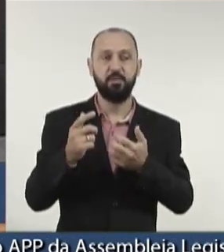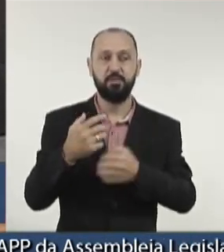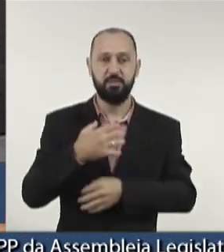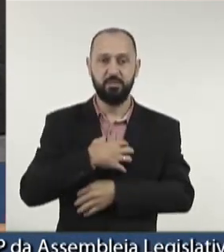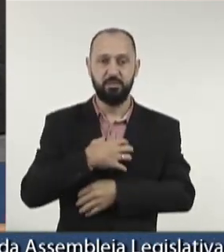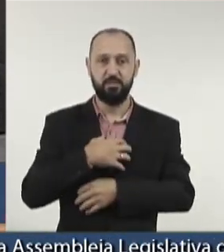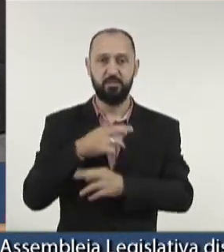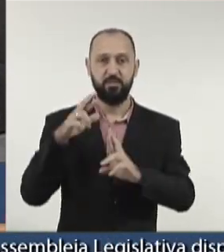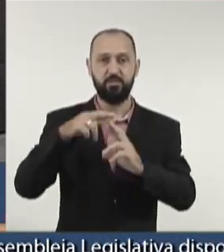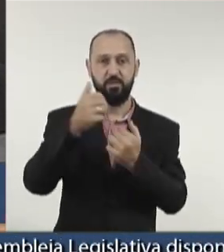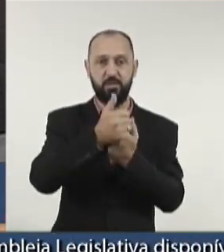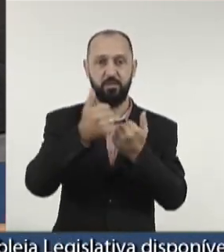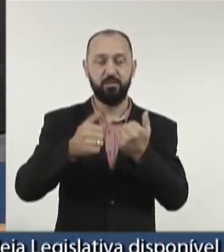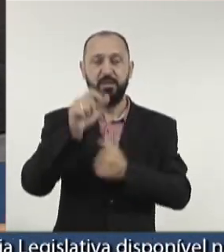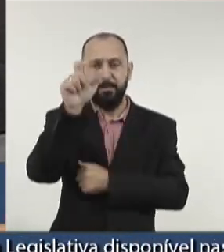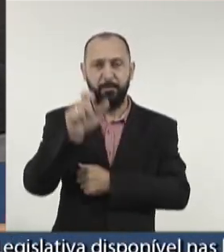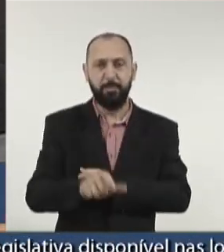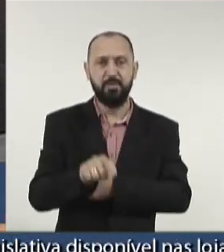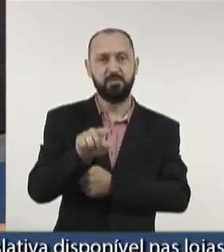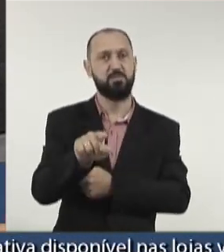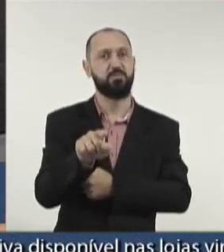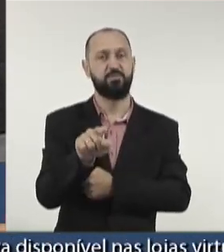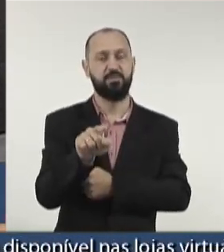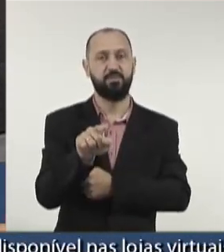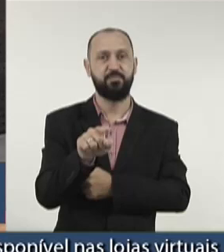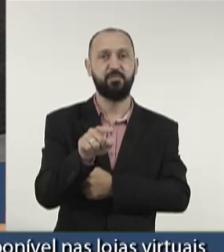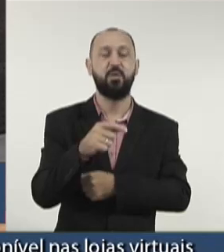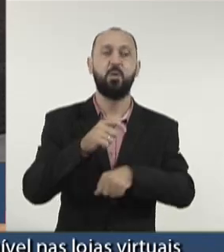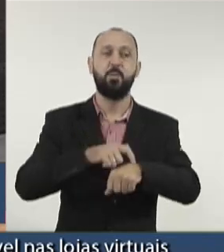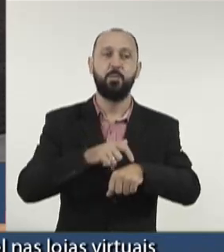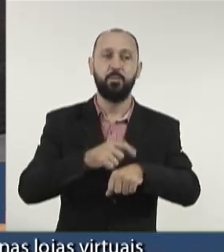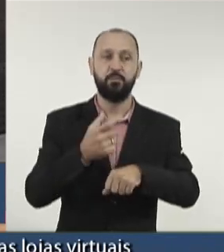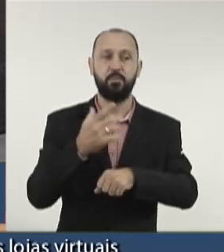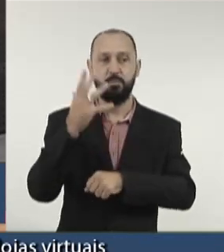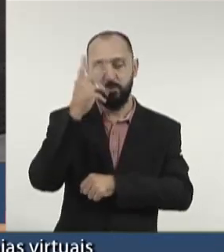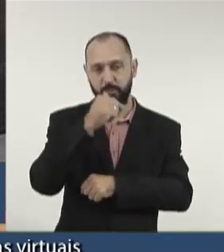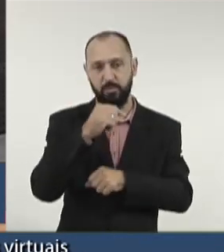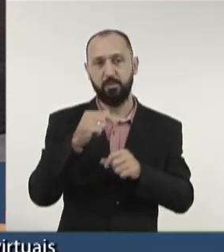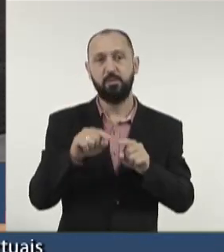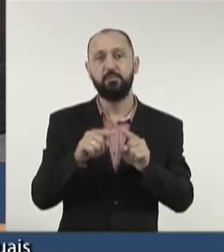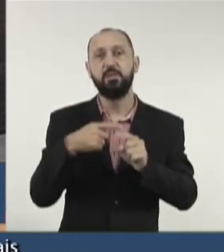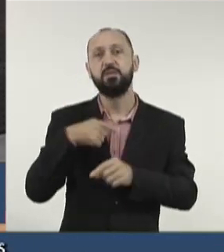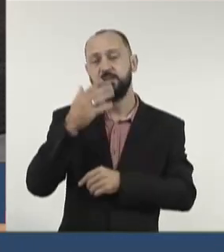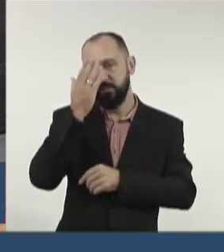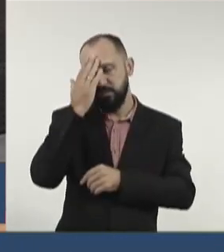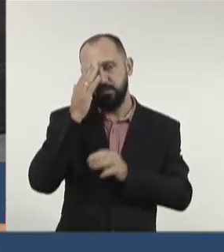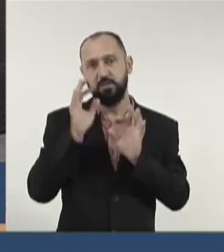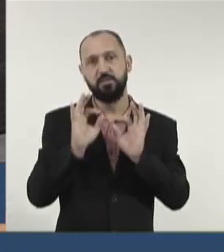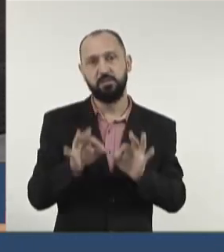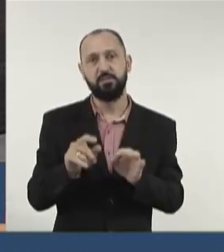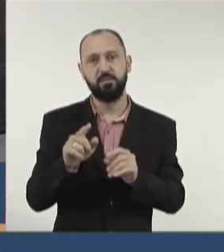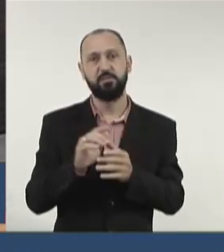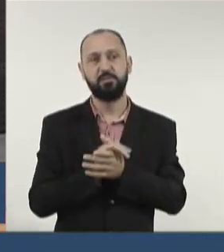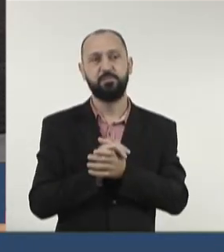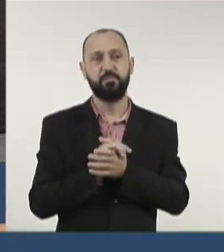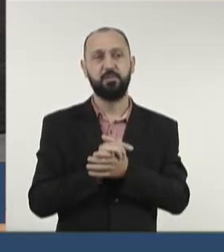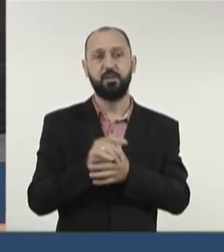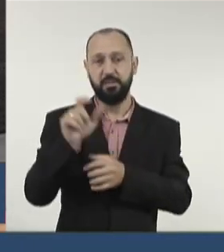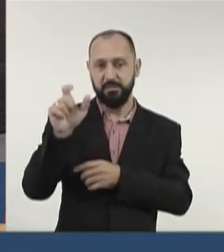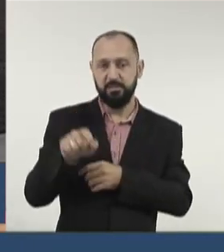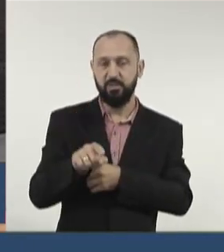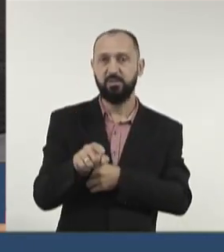sentir representado na pessoa de Vossa Excelência. Foi um momento muito bonito. E eu tenho certeza que a